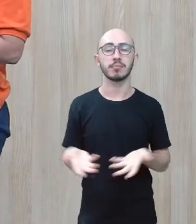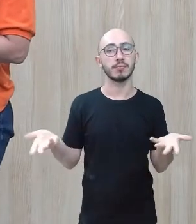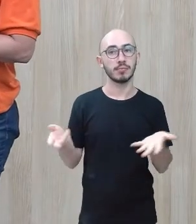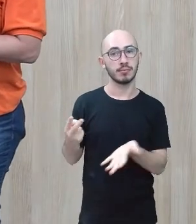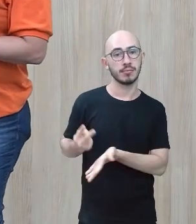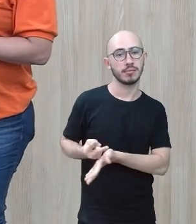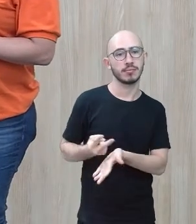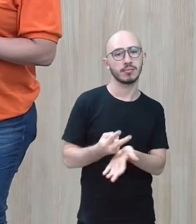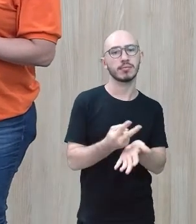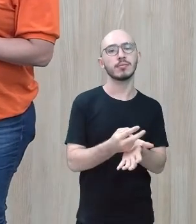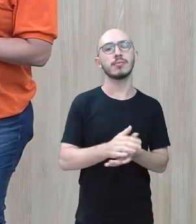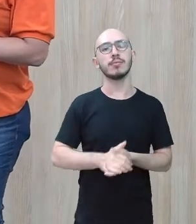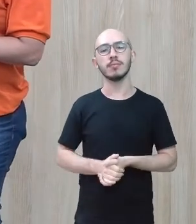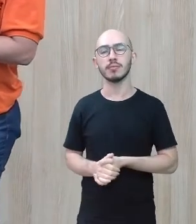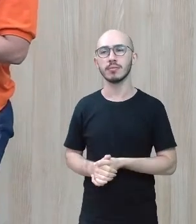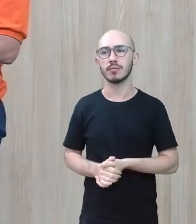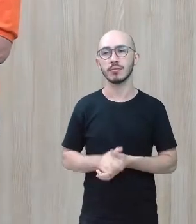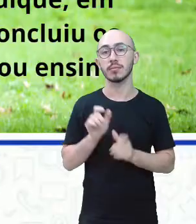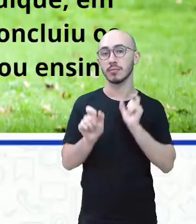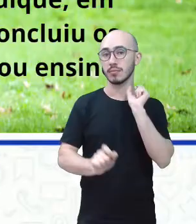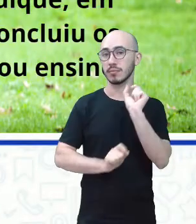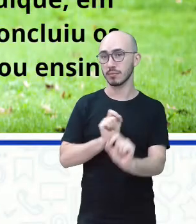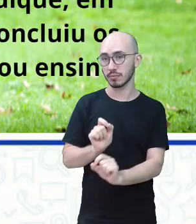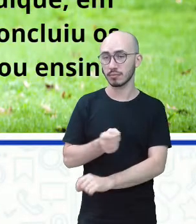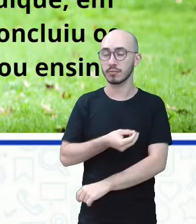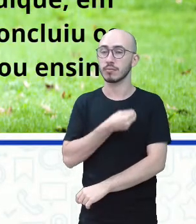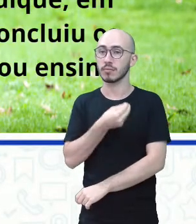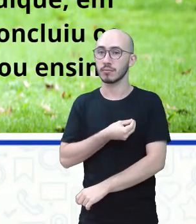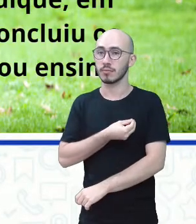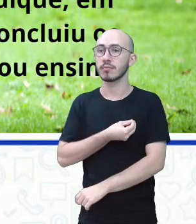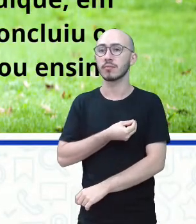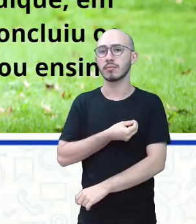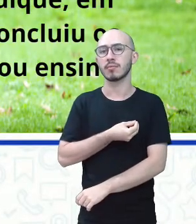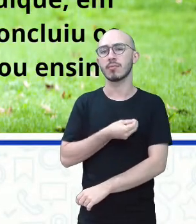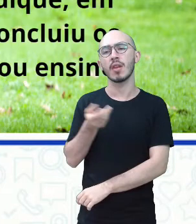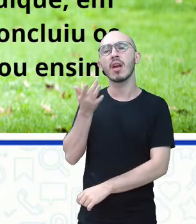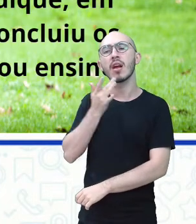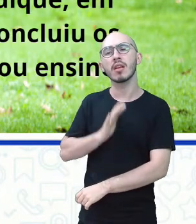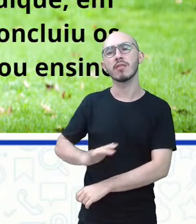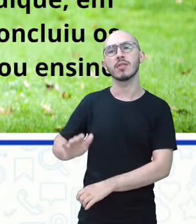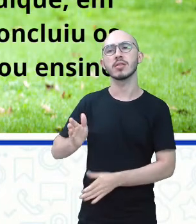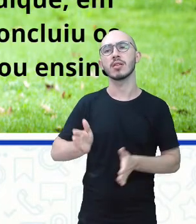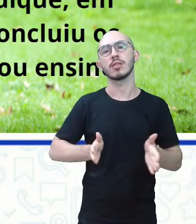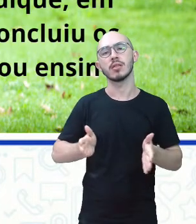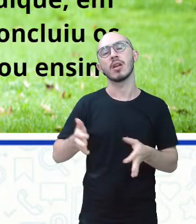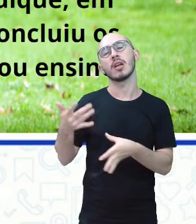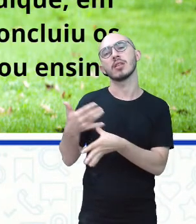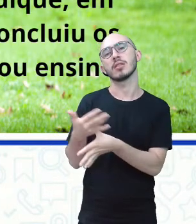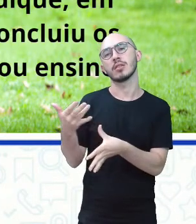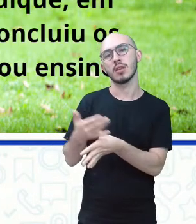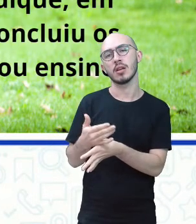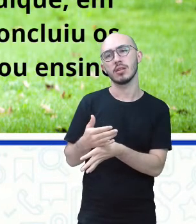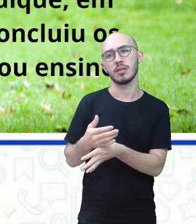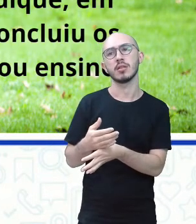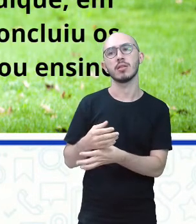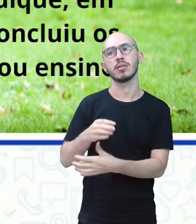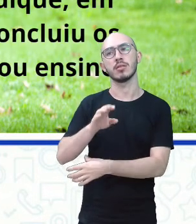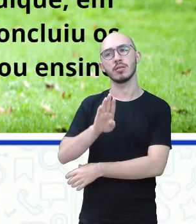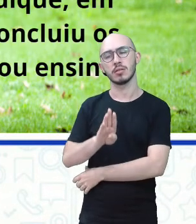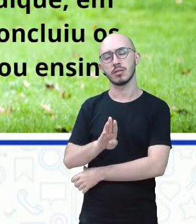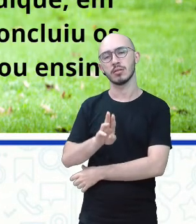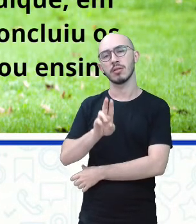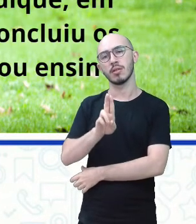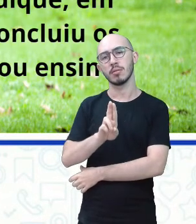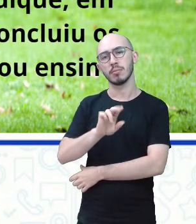seguindo. Viveu parte de sua infância na cidade de Buíque, em Pernambuco, e parte em